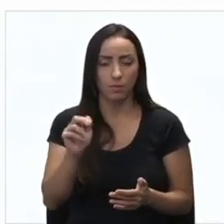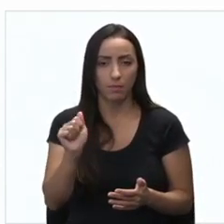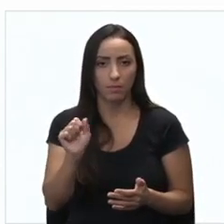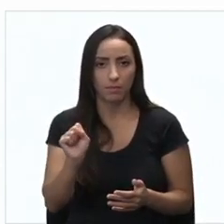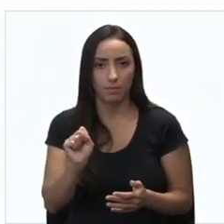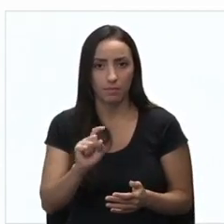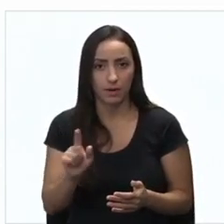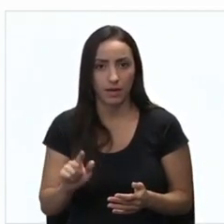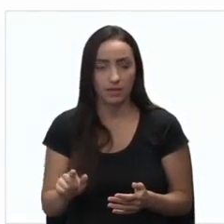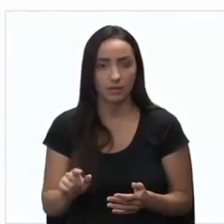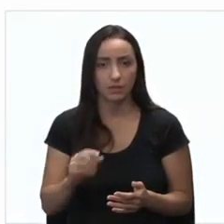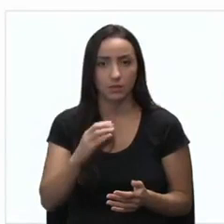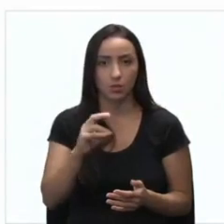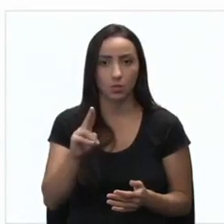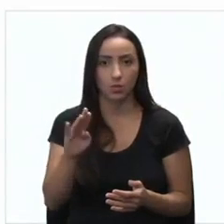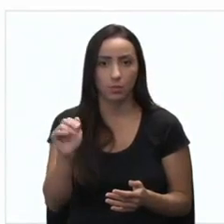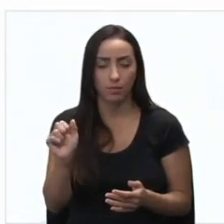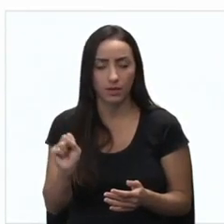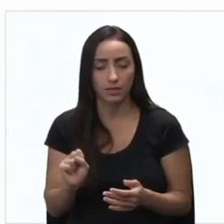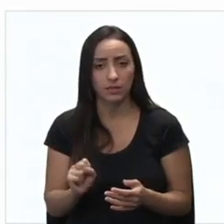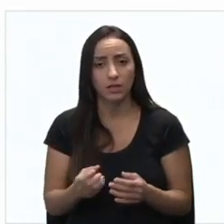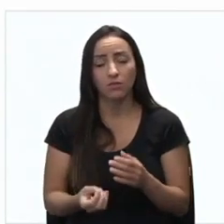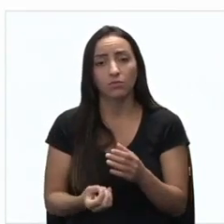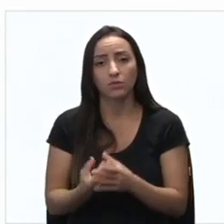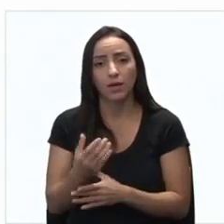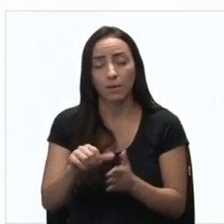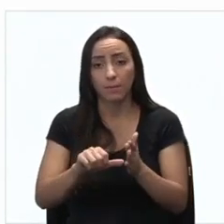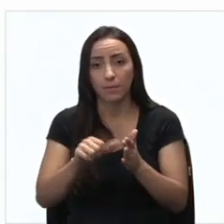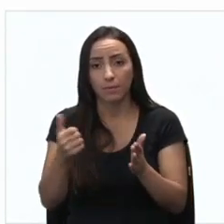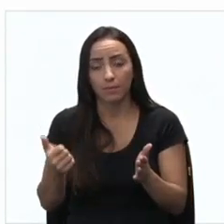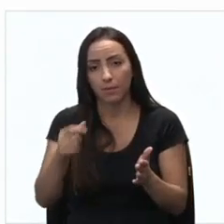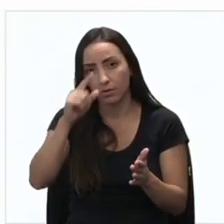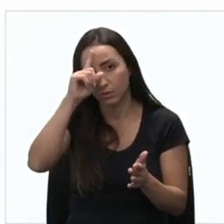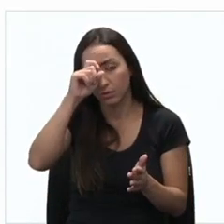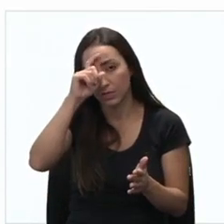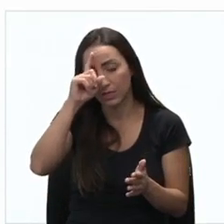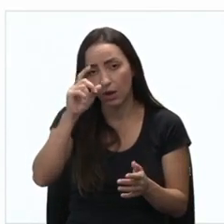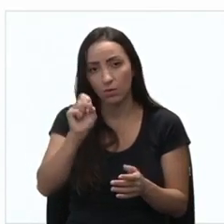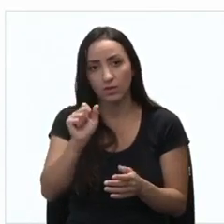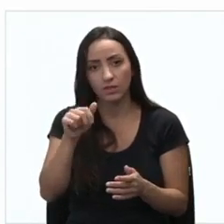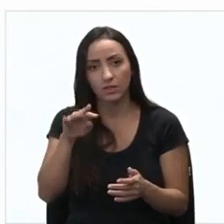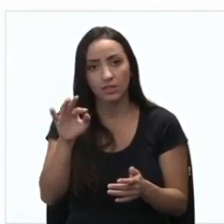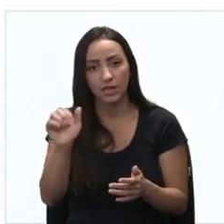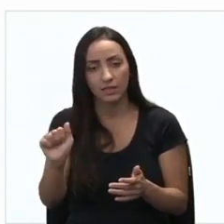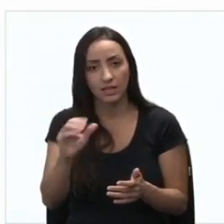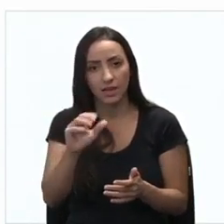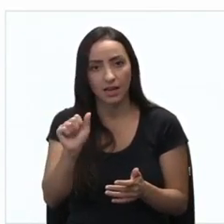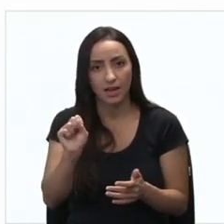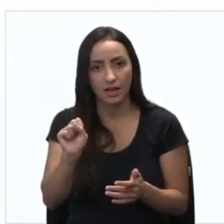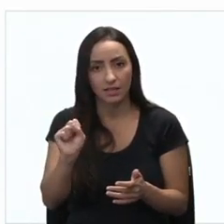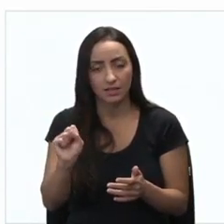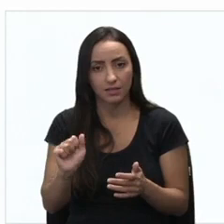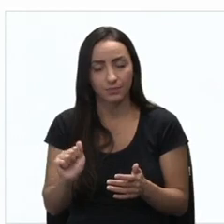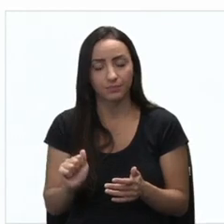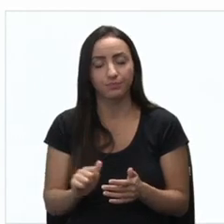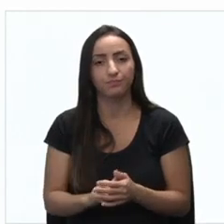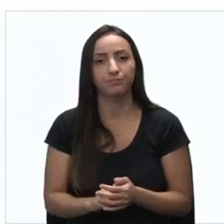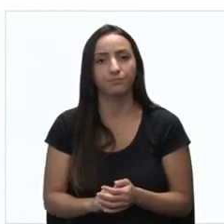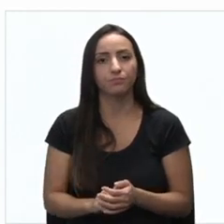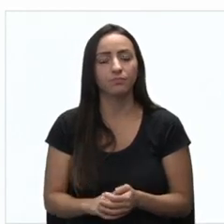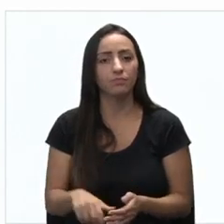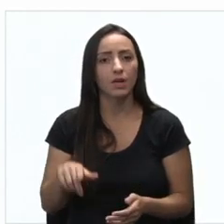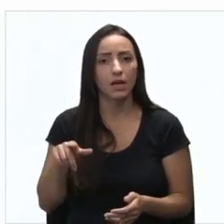primeira Santa Casa lá em Santos. Então, nessa época, o hospital, ele era considerado um ambiente